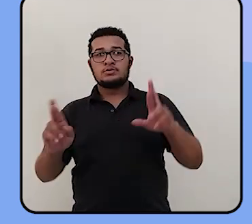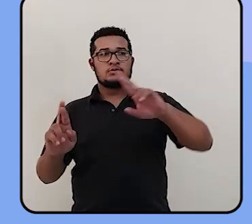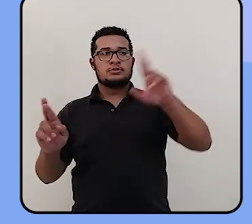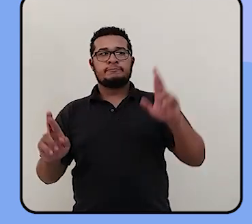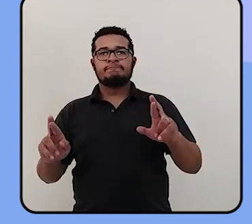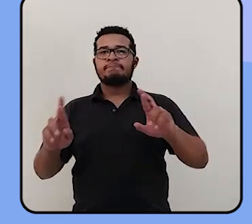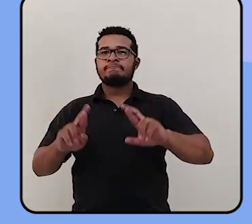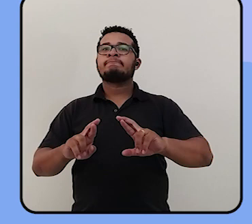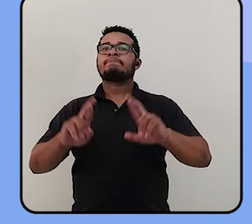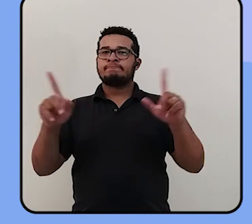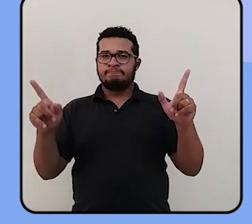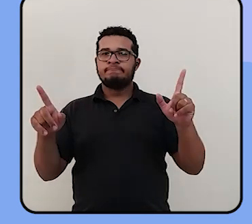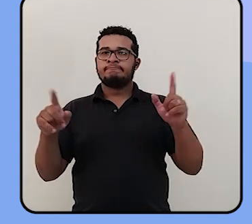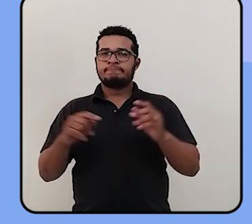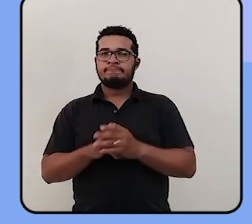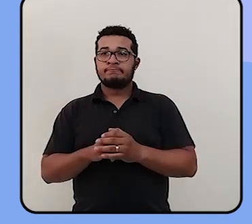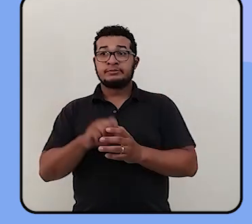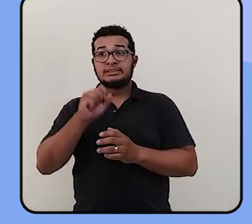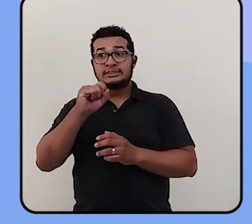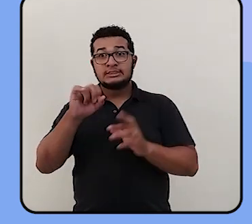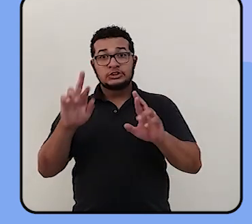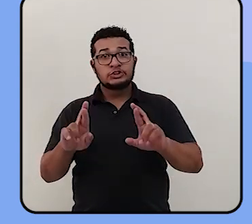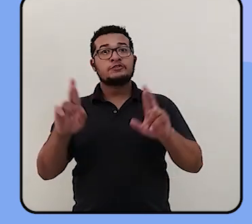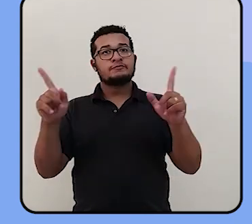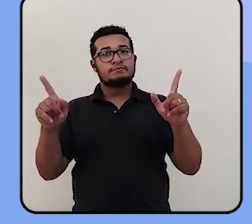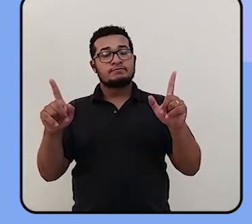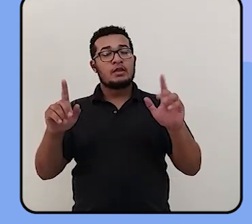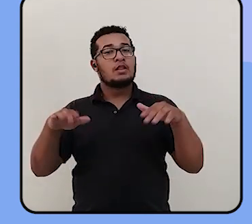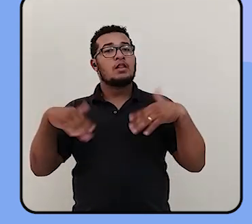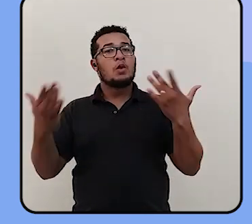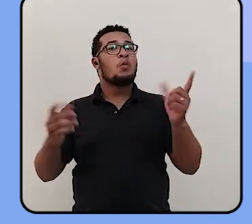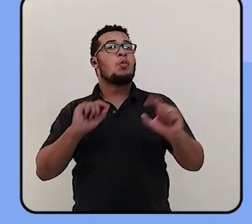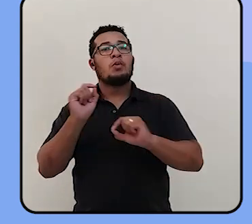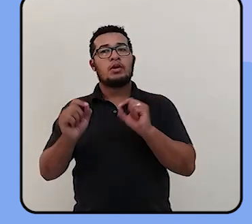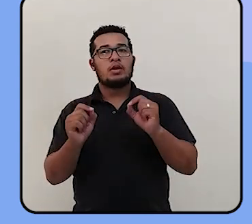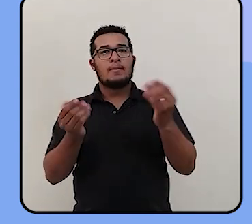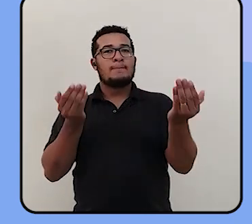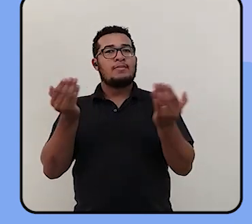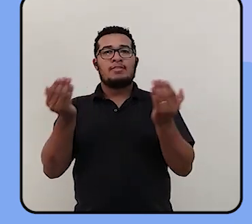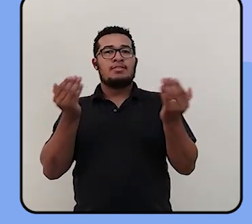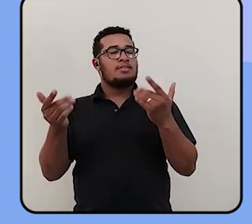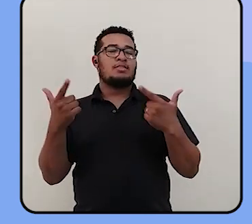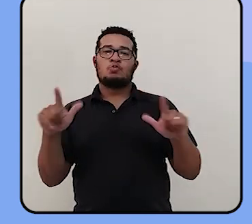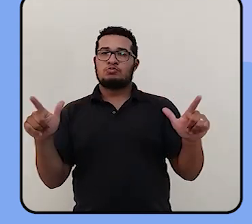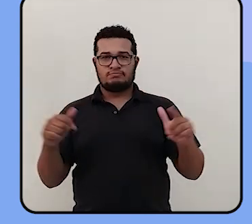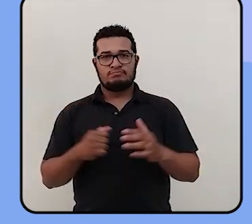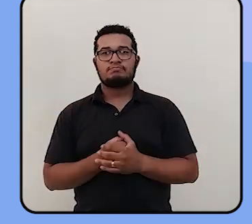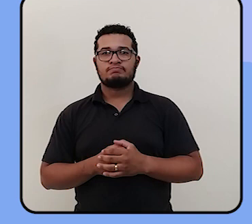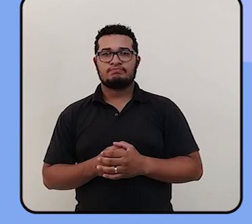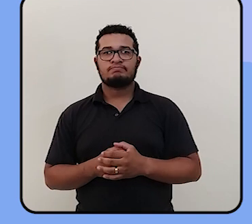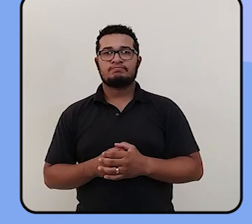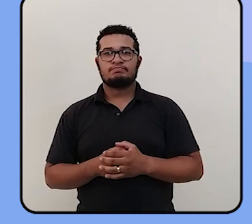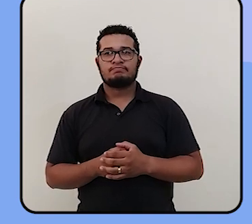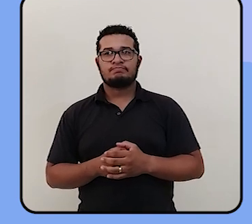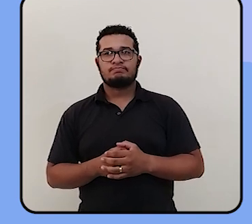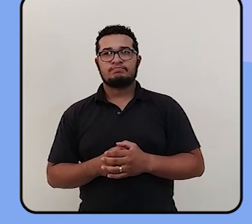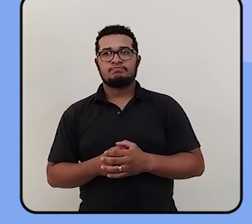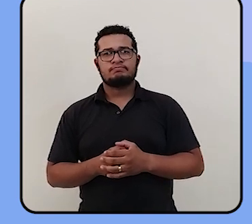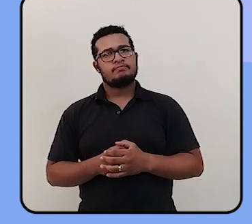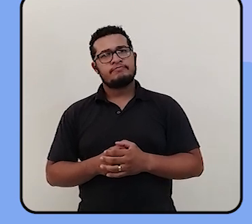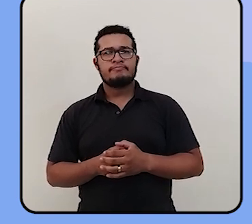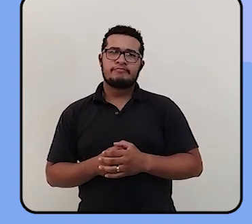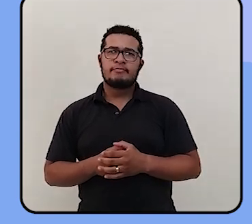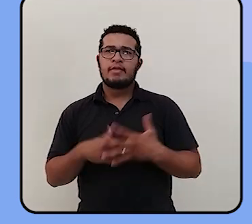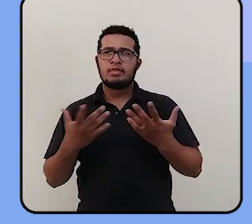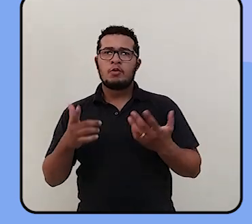não são iguais. Se as razões não são iguais, então não tem proporção. O